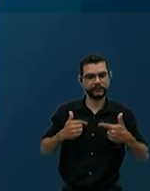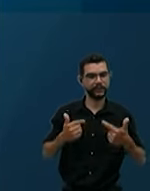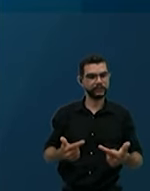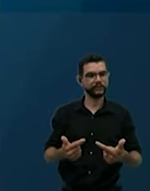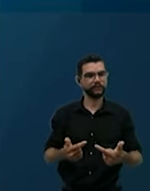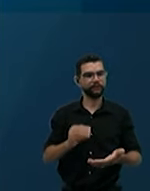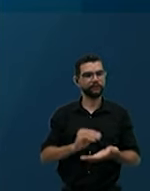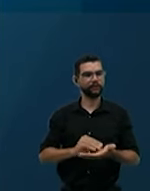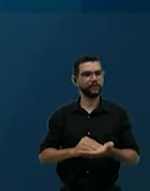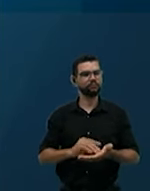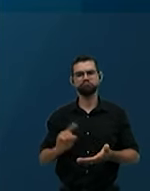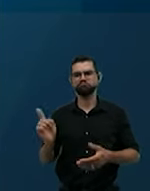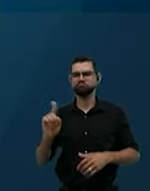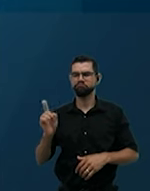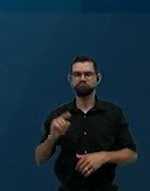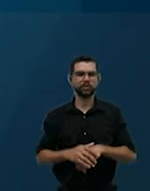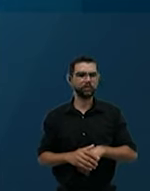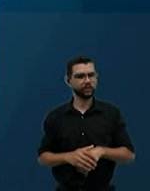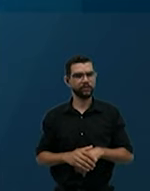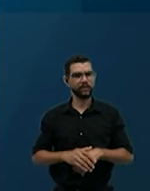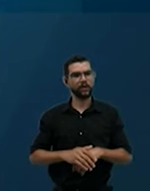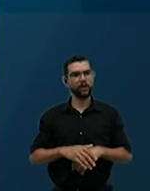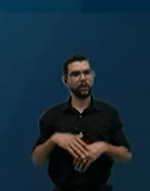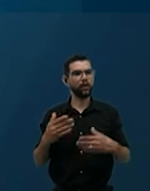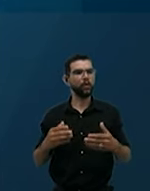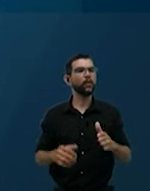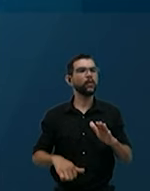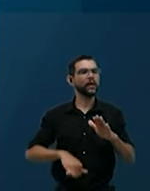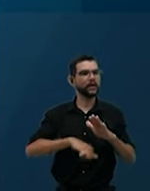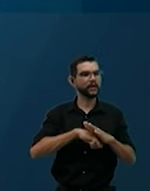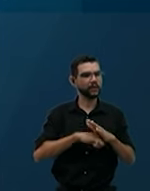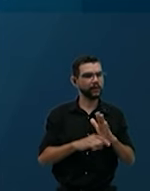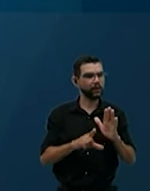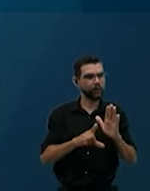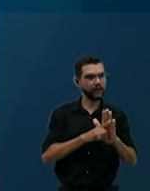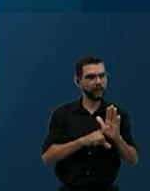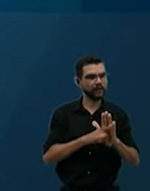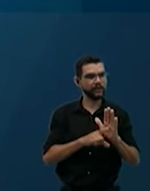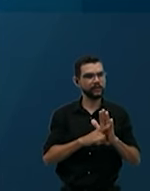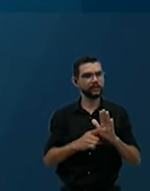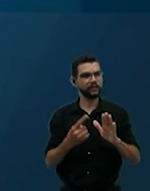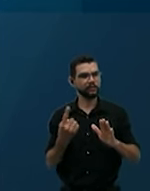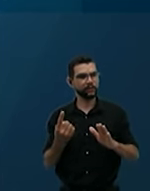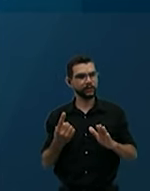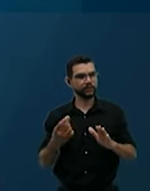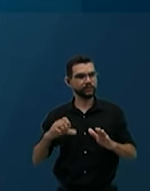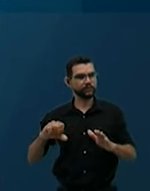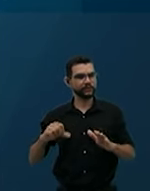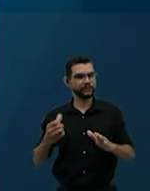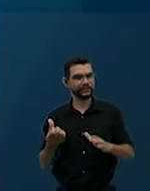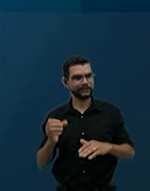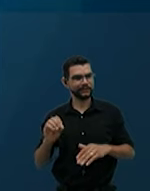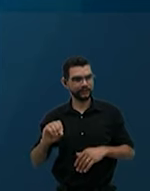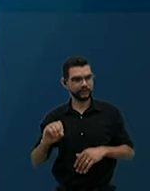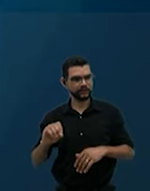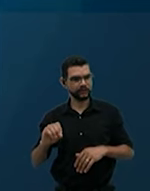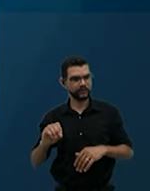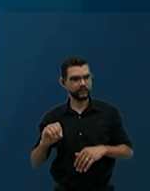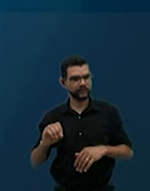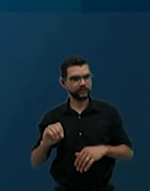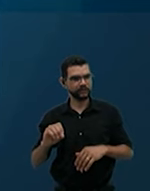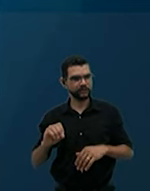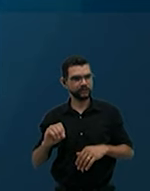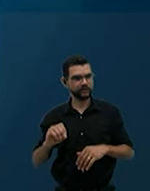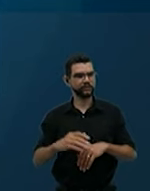uma violação do tema 660 dessa primeira sessão e do 350 do Supremo Tribunal Federal.